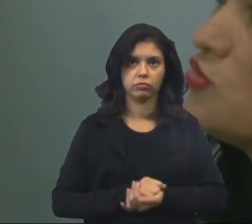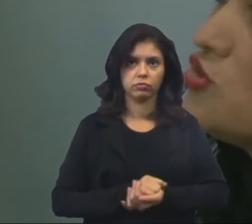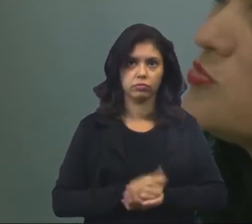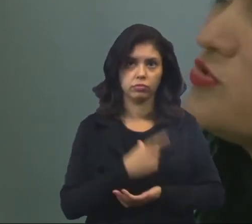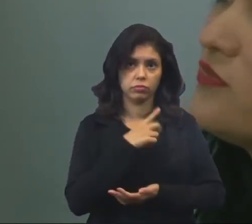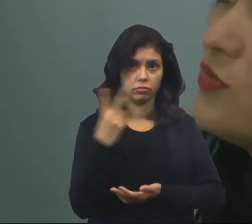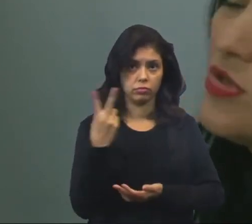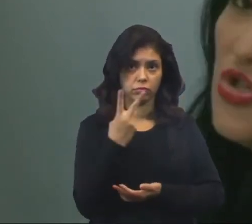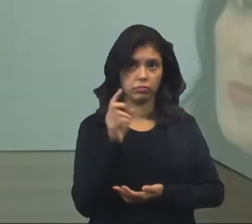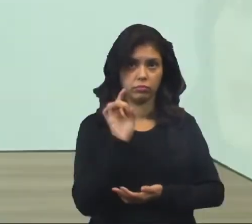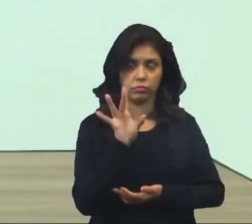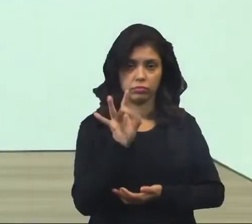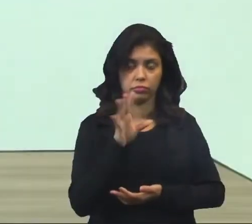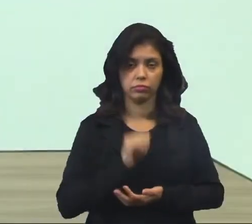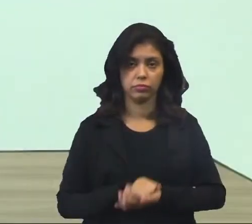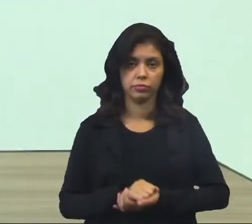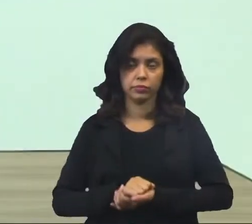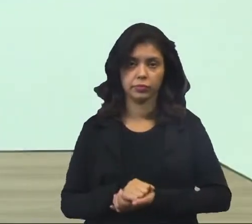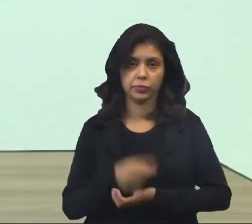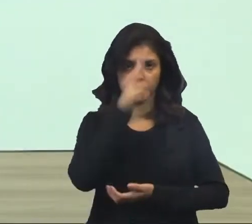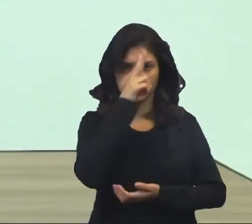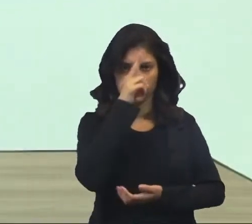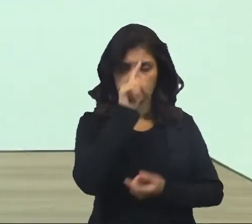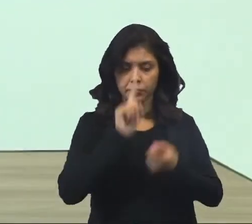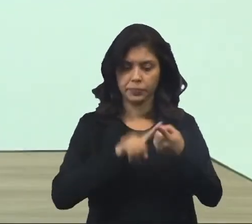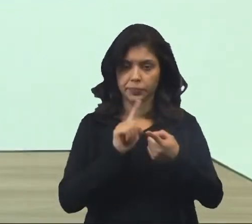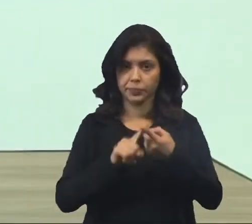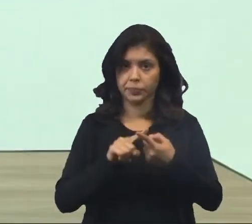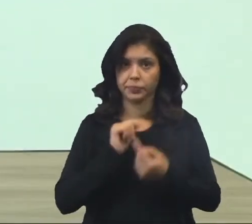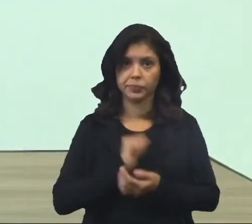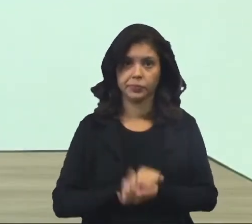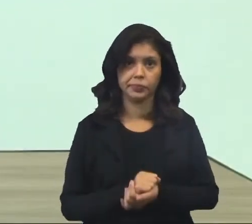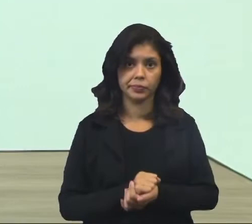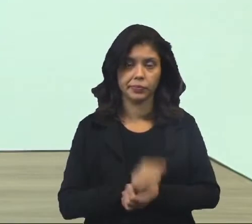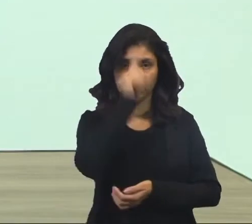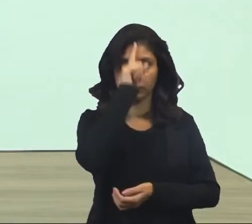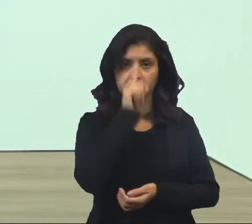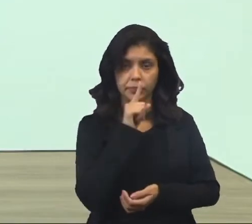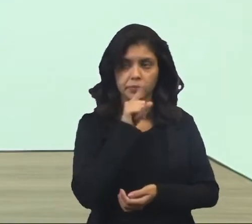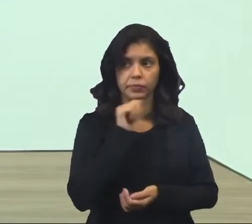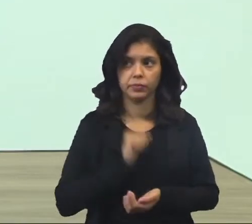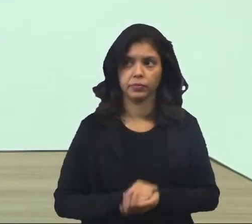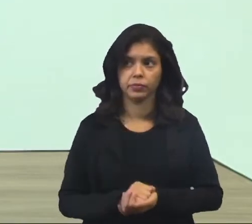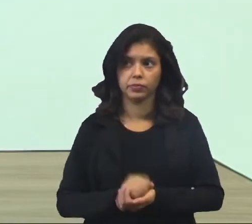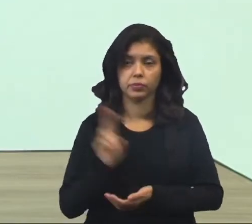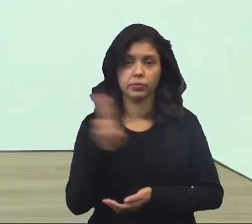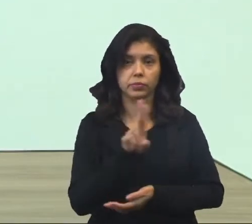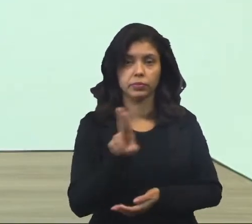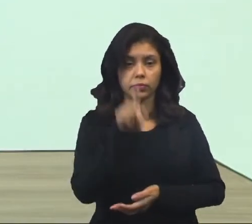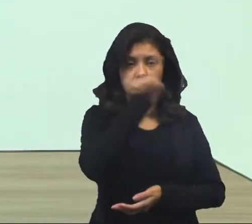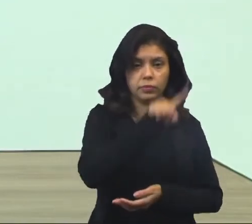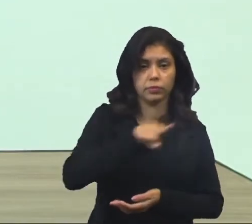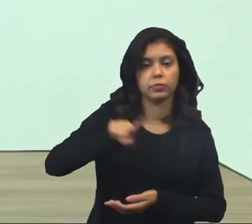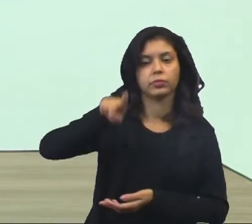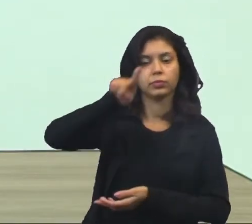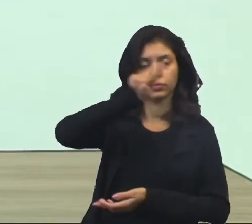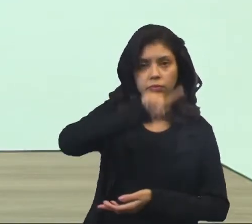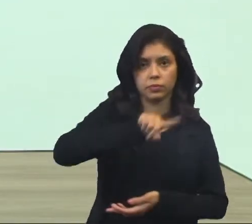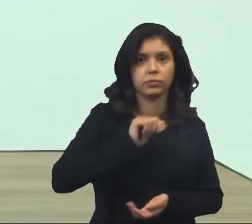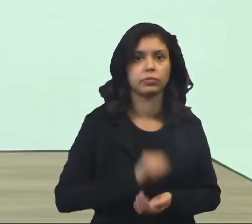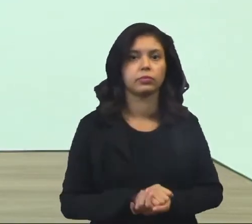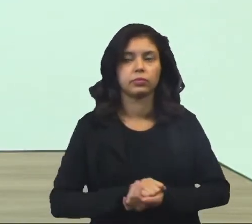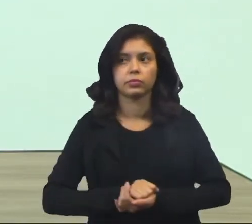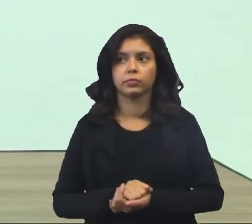temos 2 tipos de figuras geométricas. Se lembrar a primeira, né, que é essa amarela, nós chamamos de círculo, não é